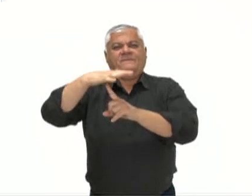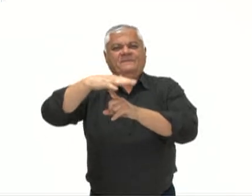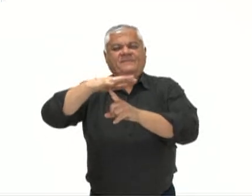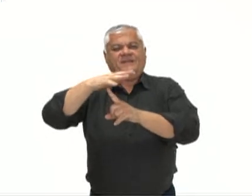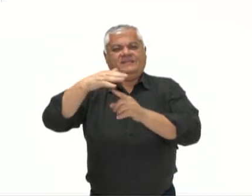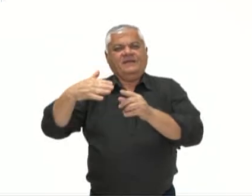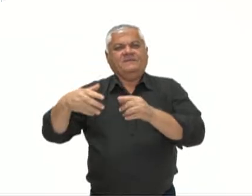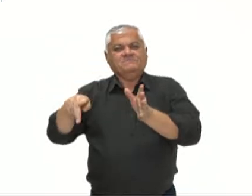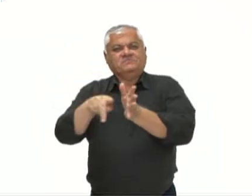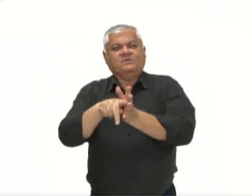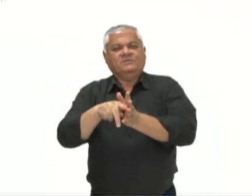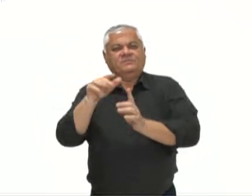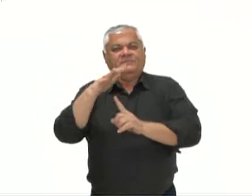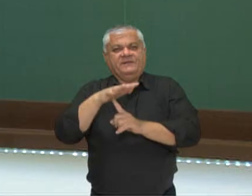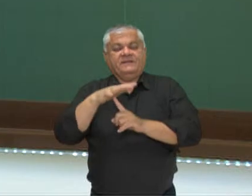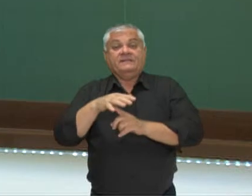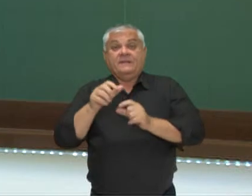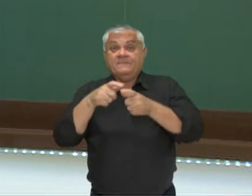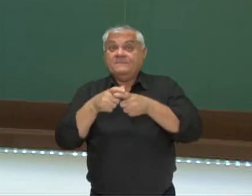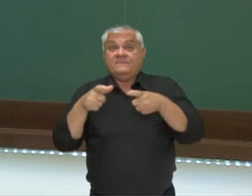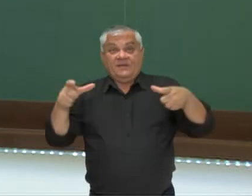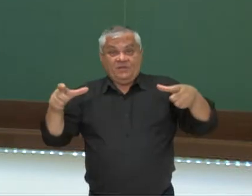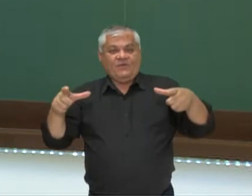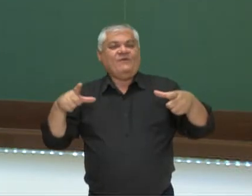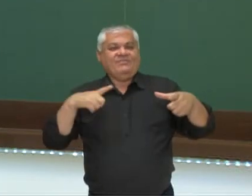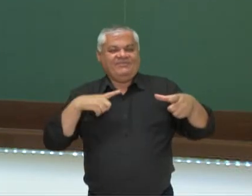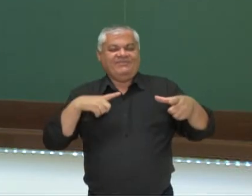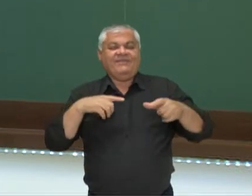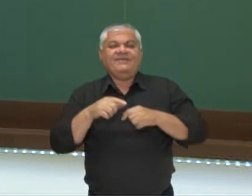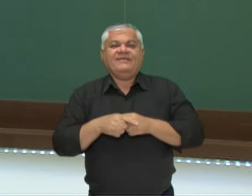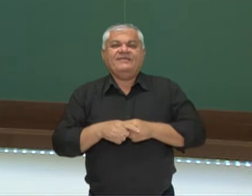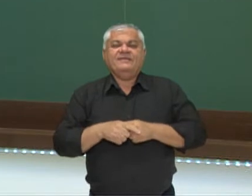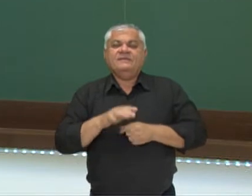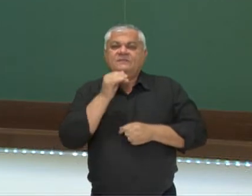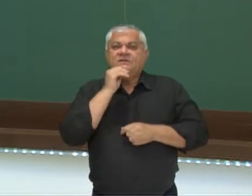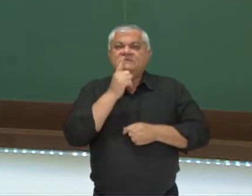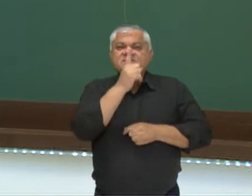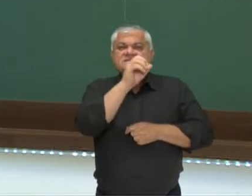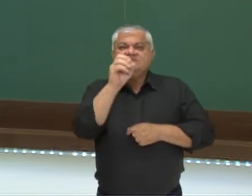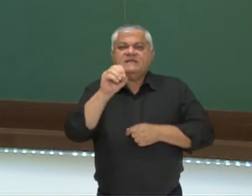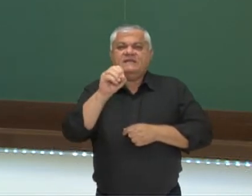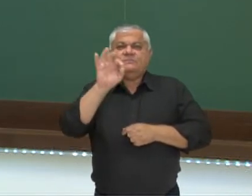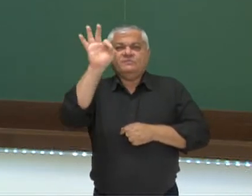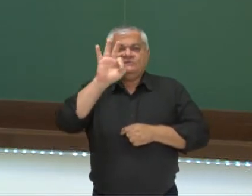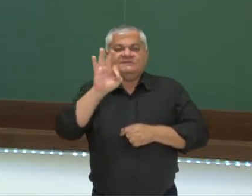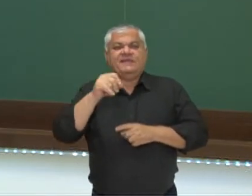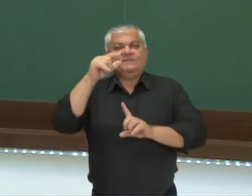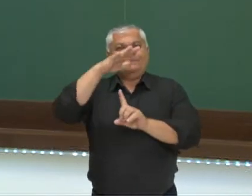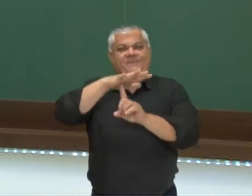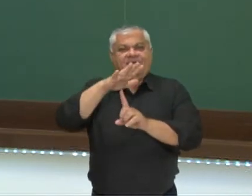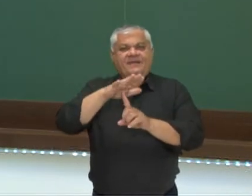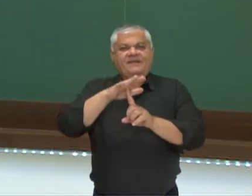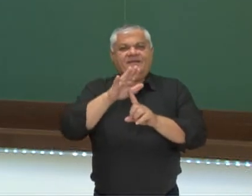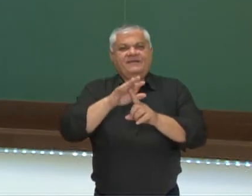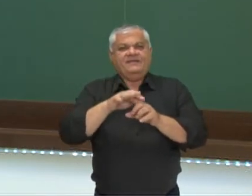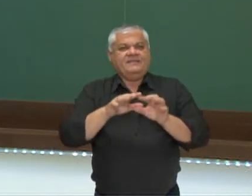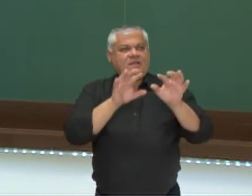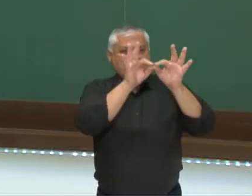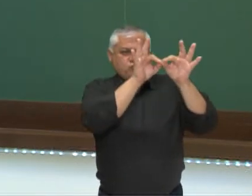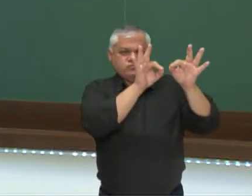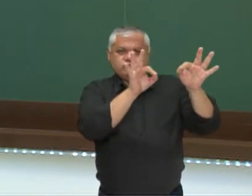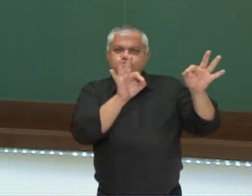do Paraná. Então é a maior bacia hidrográfica 100% paranaense, cujo início e o